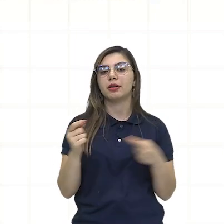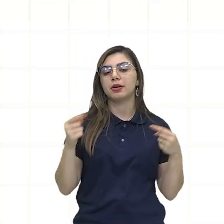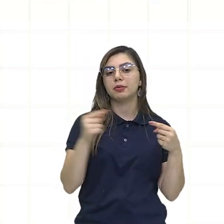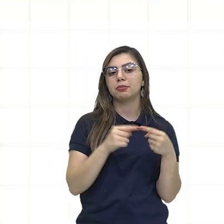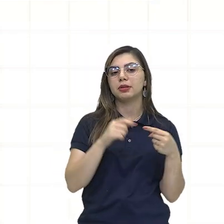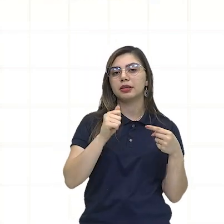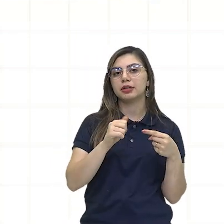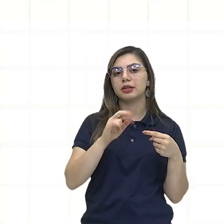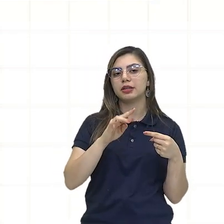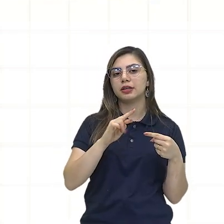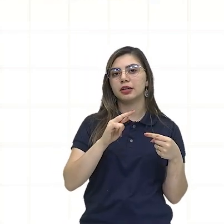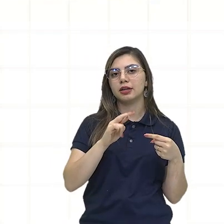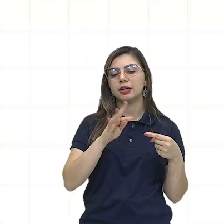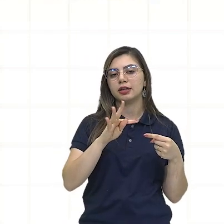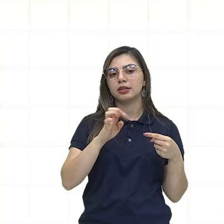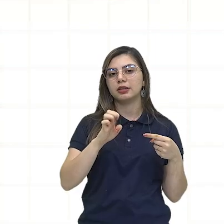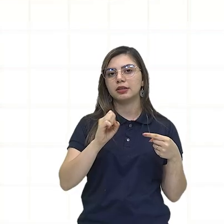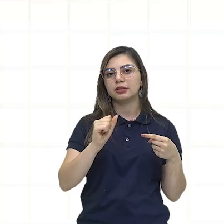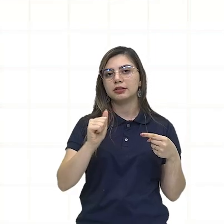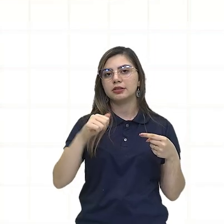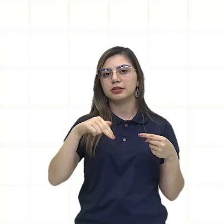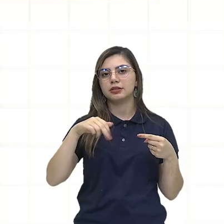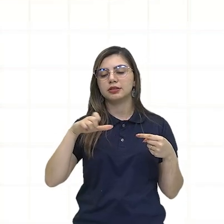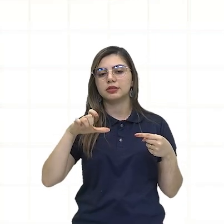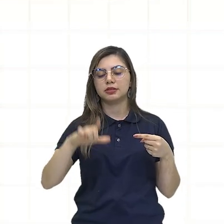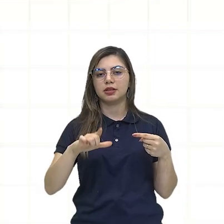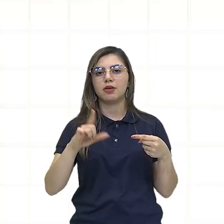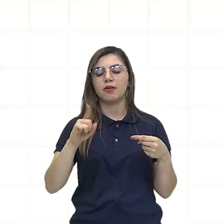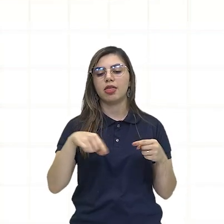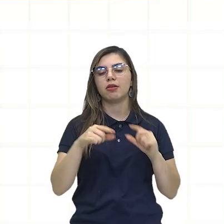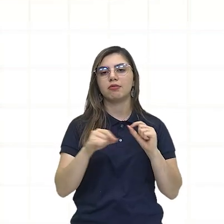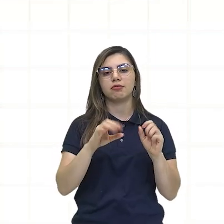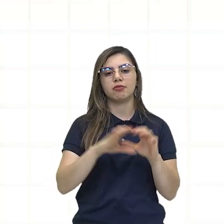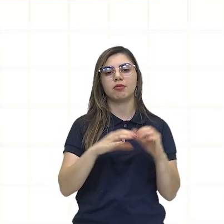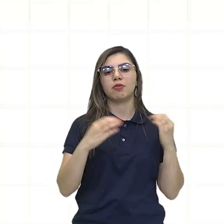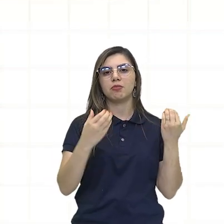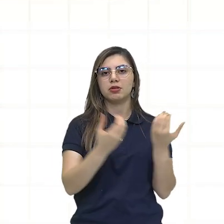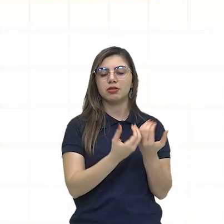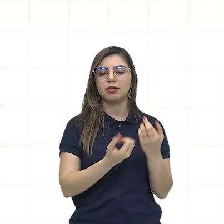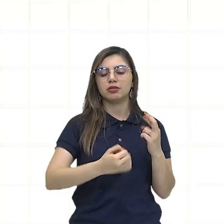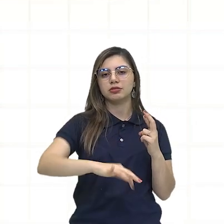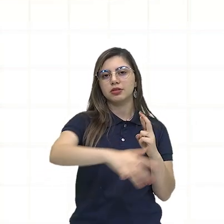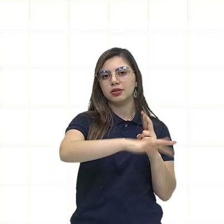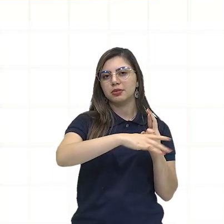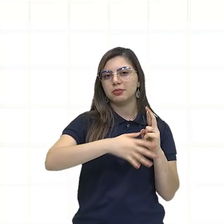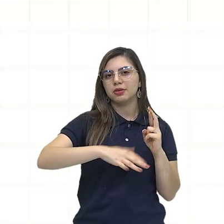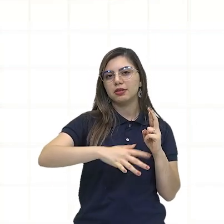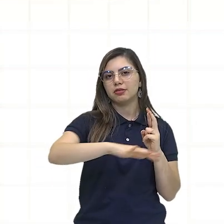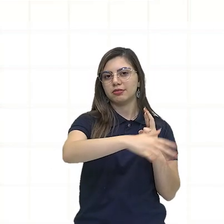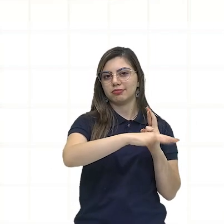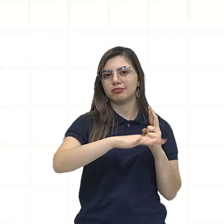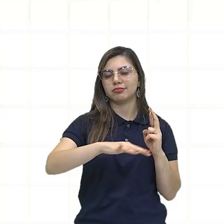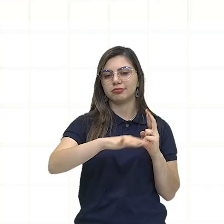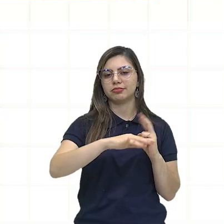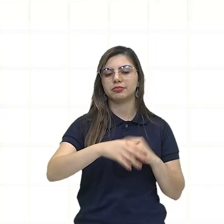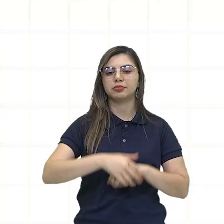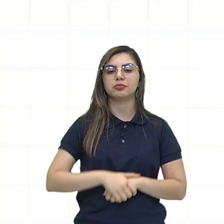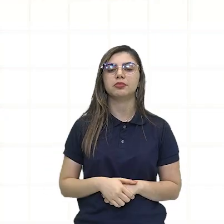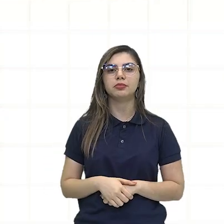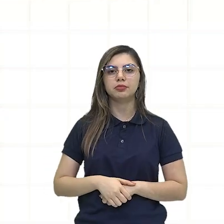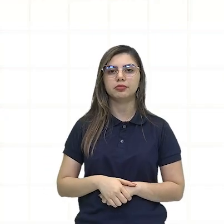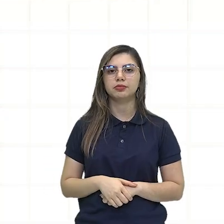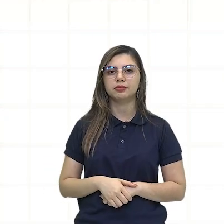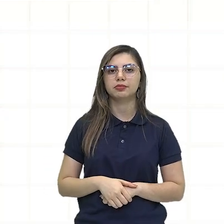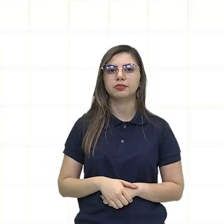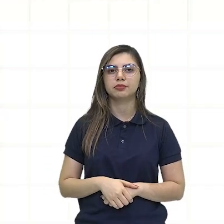artesanal a pesca realizada pelas comunidades ribeirinhas. Então, a pesca